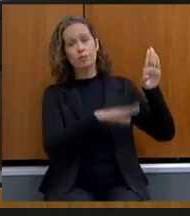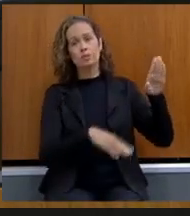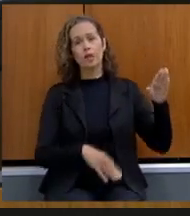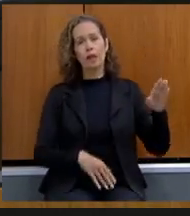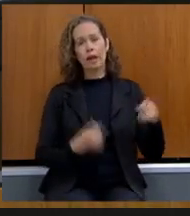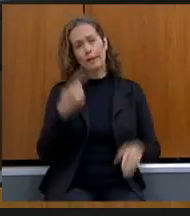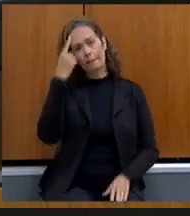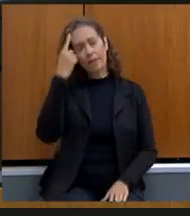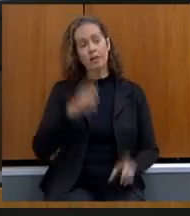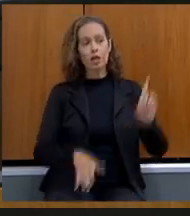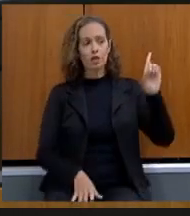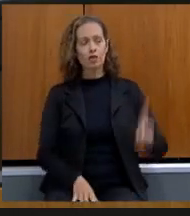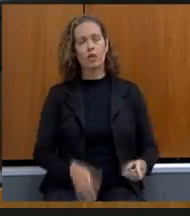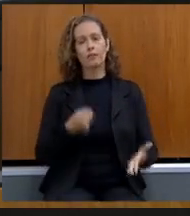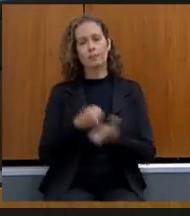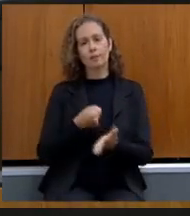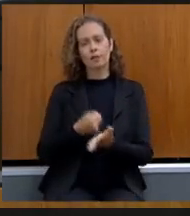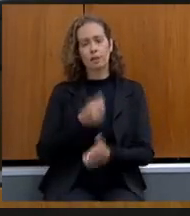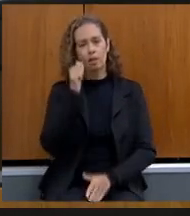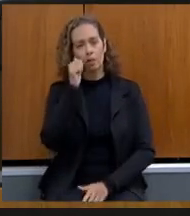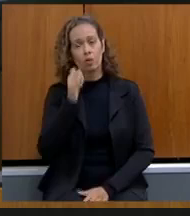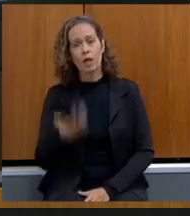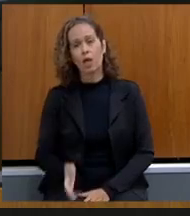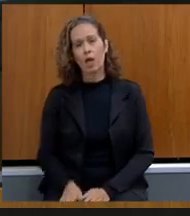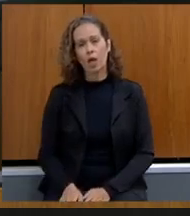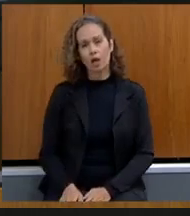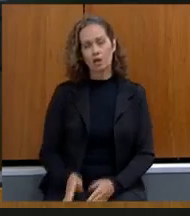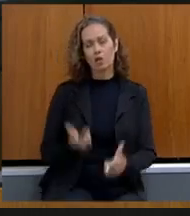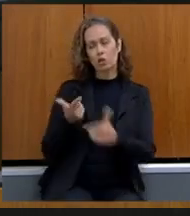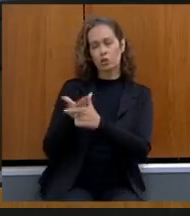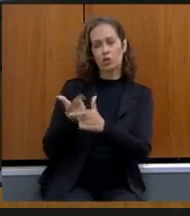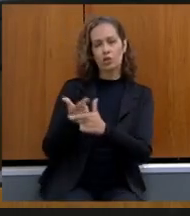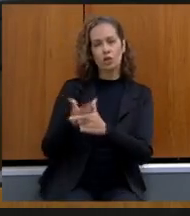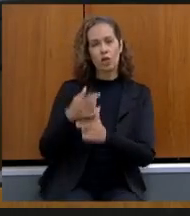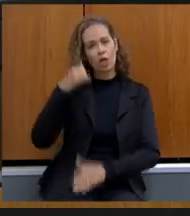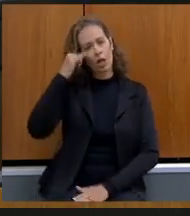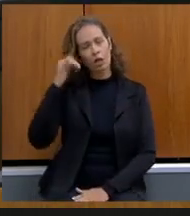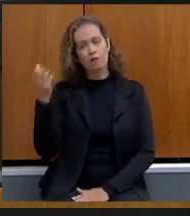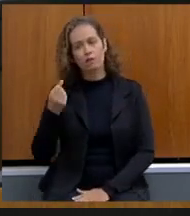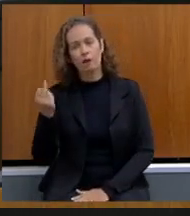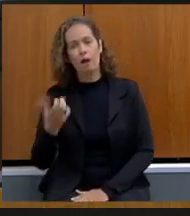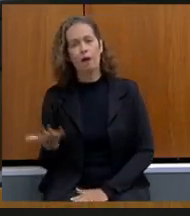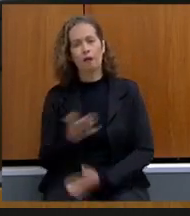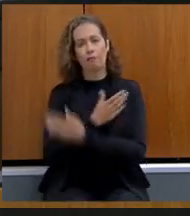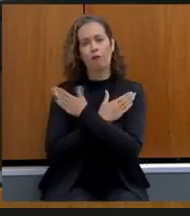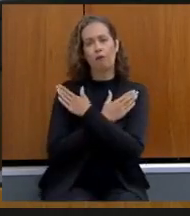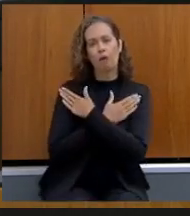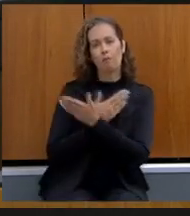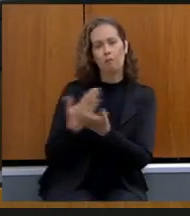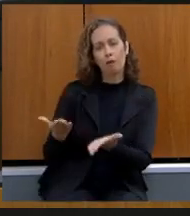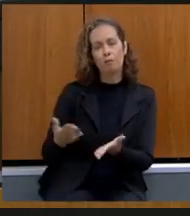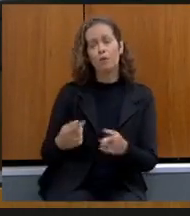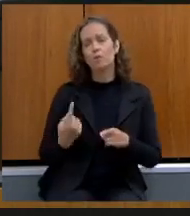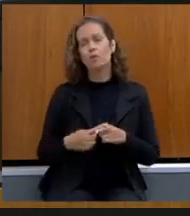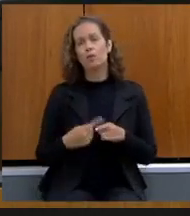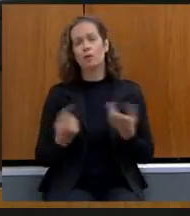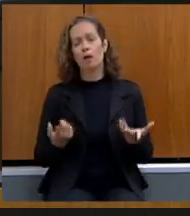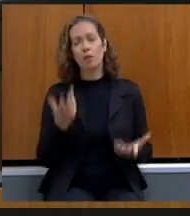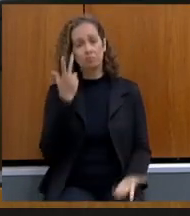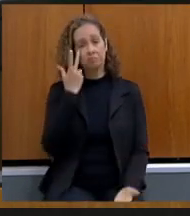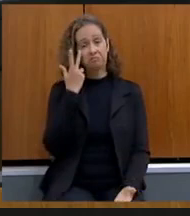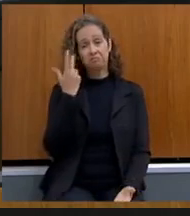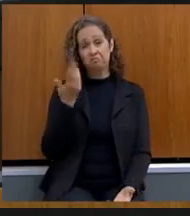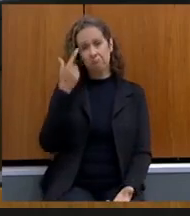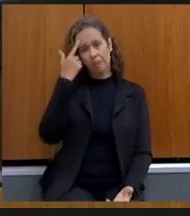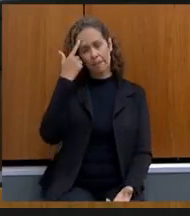bater em mulher acha que tem o direito de chamar mulher de vaca acha que tem o direito de chamar mulher de vagabunda porque vai naturalizando